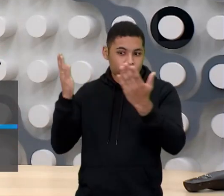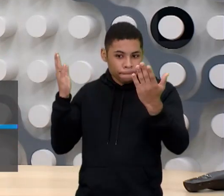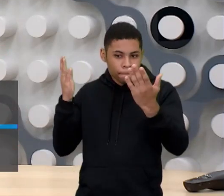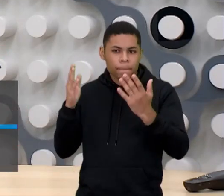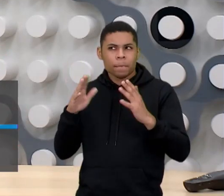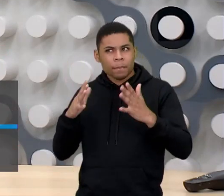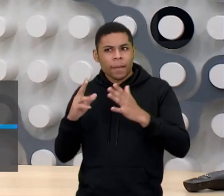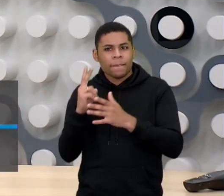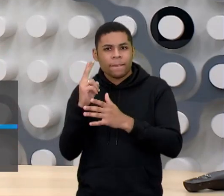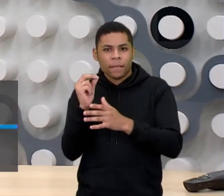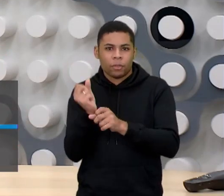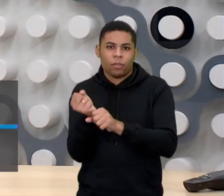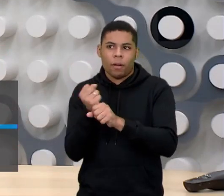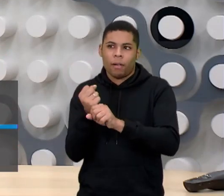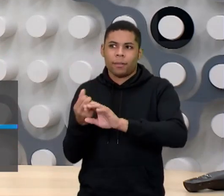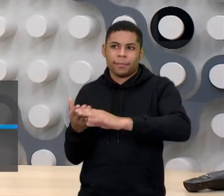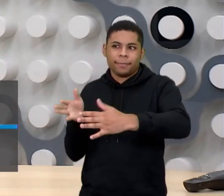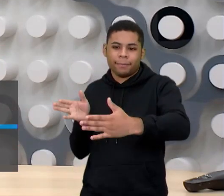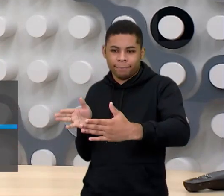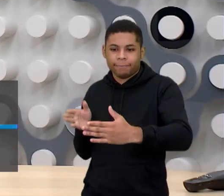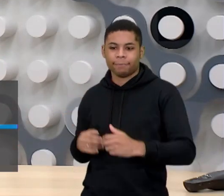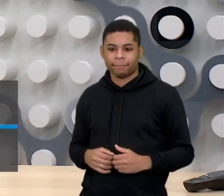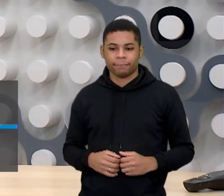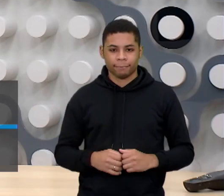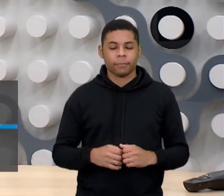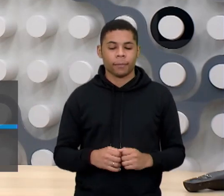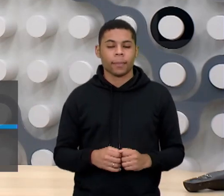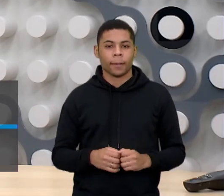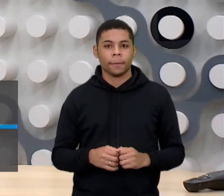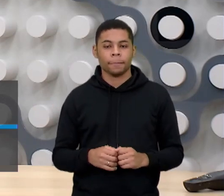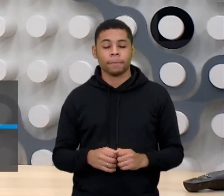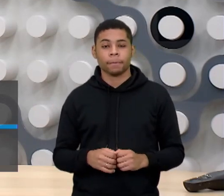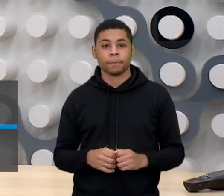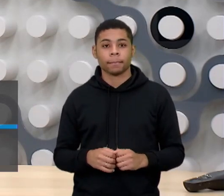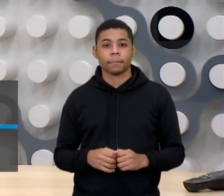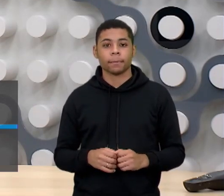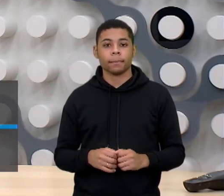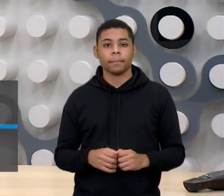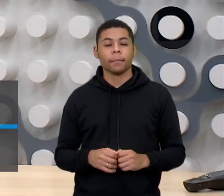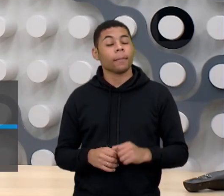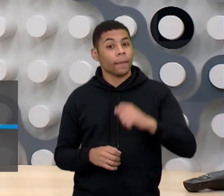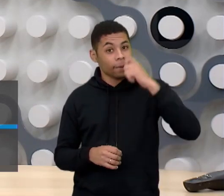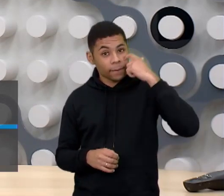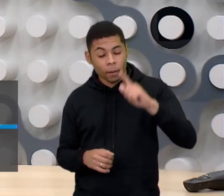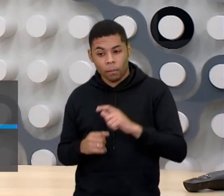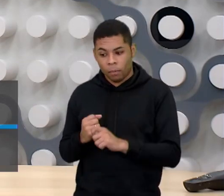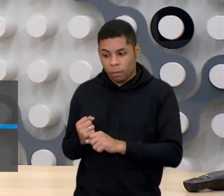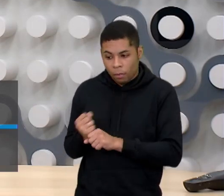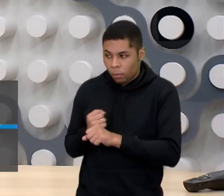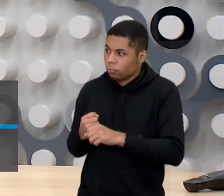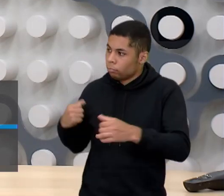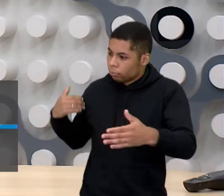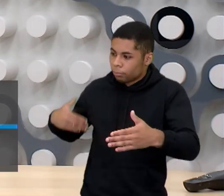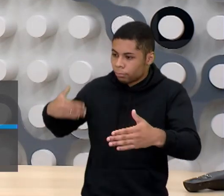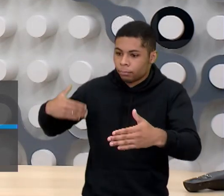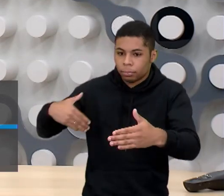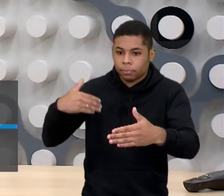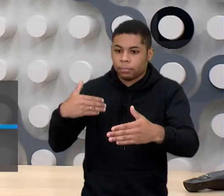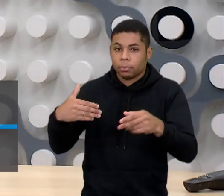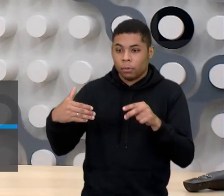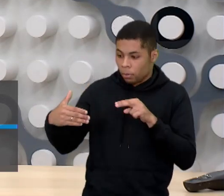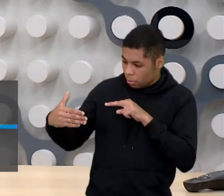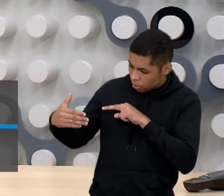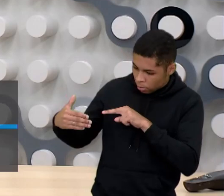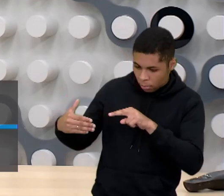pelo menos 20 anos. Então toda essa relação, né, de se mostrar a pirâmide etária, ela é muito importante. Então o que a gente observou